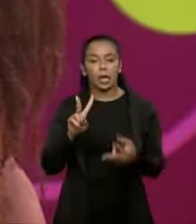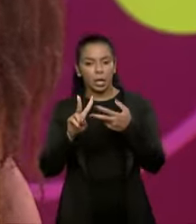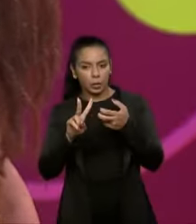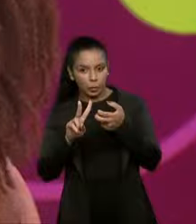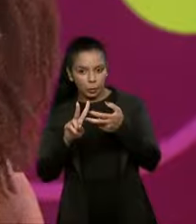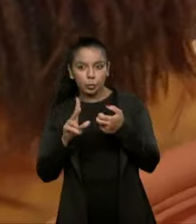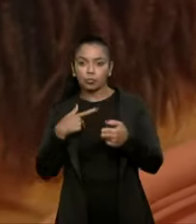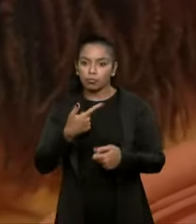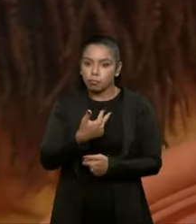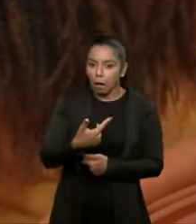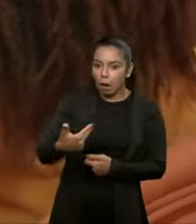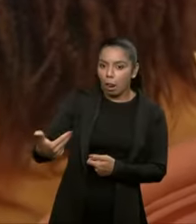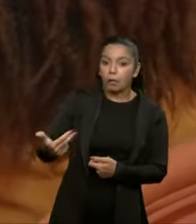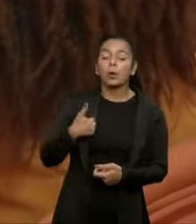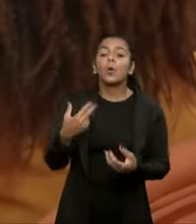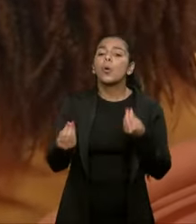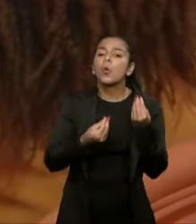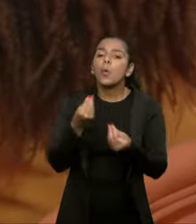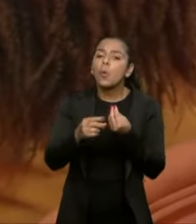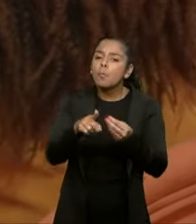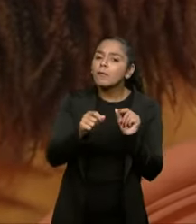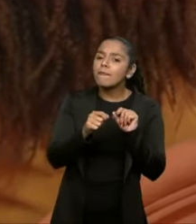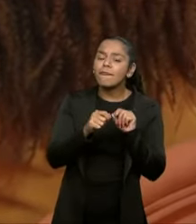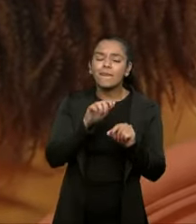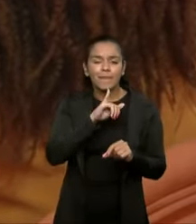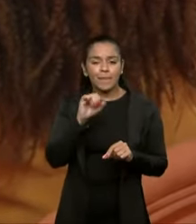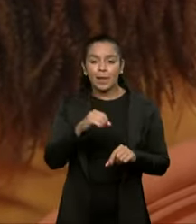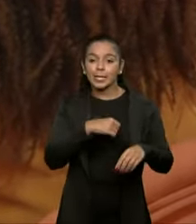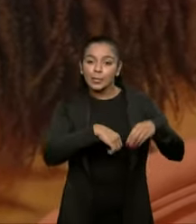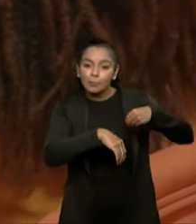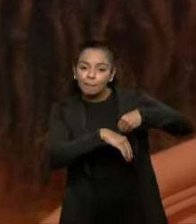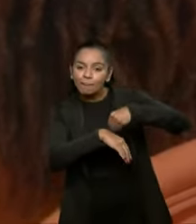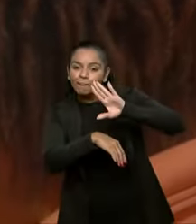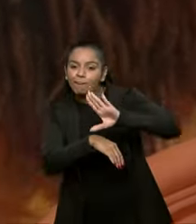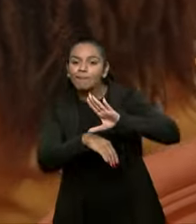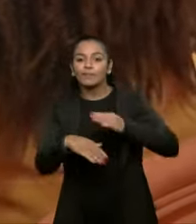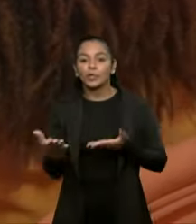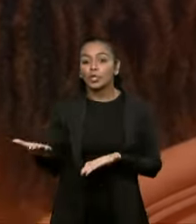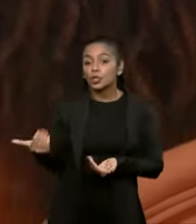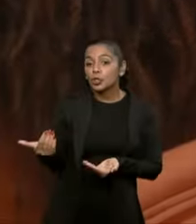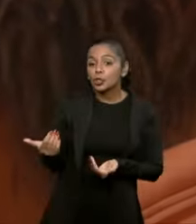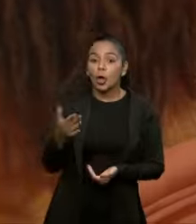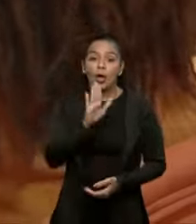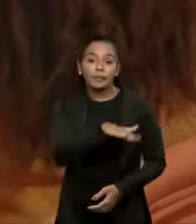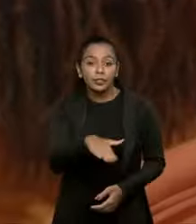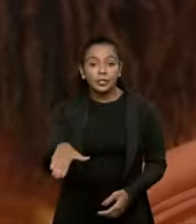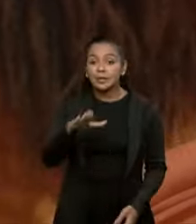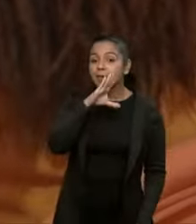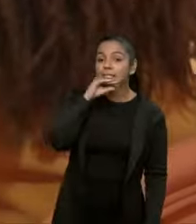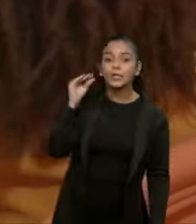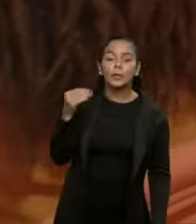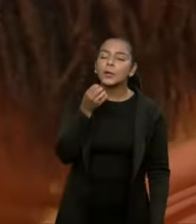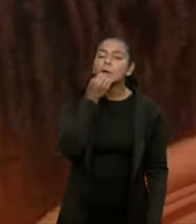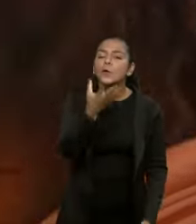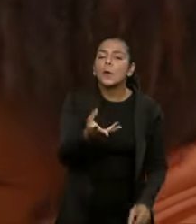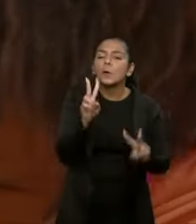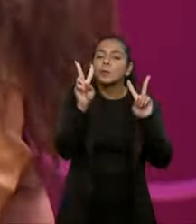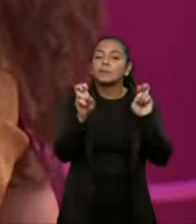É, exatamente. Agora, como é que você faz isso para passar para os jovens, para as crianças e os adolescentes? Me conta um pouco do projeto, super, que eu tô